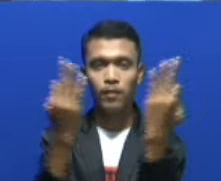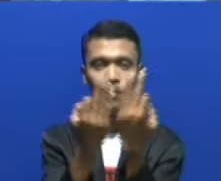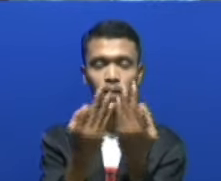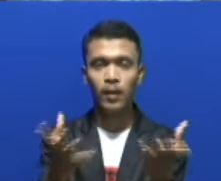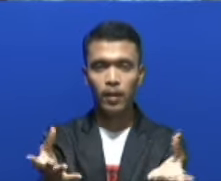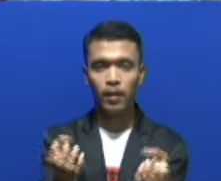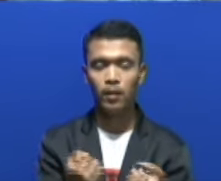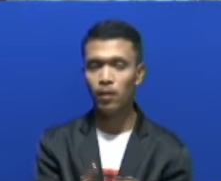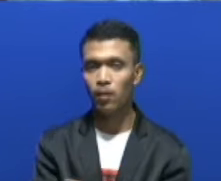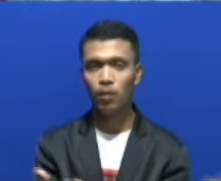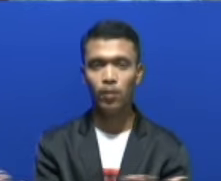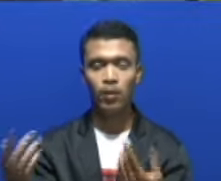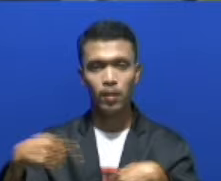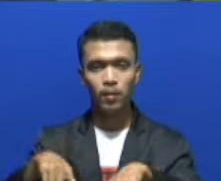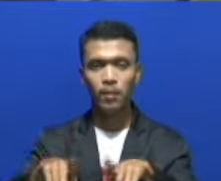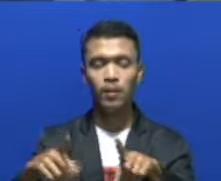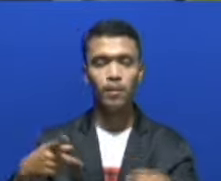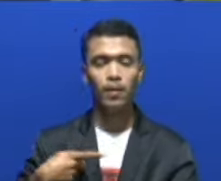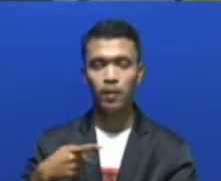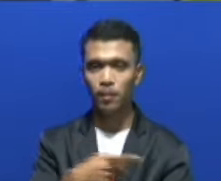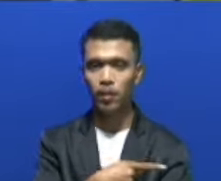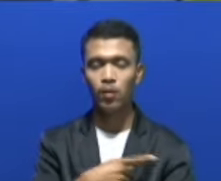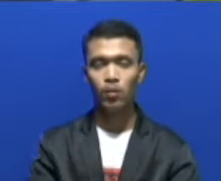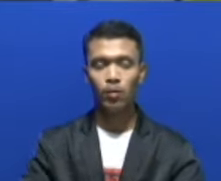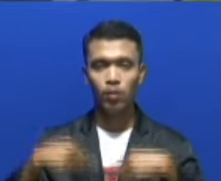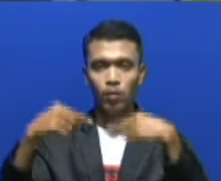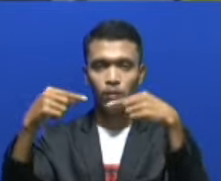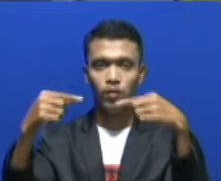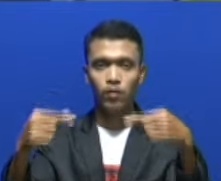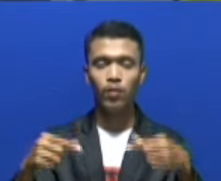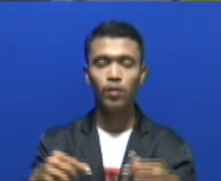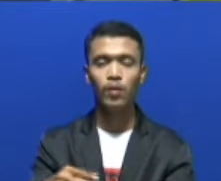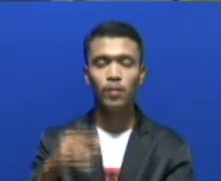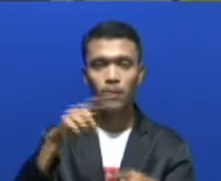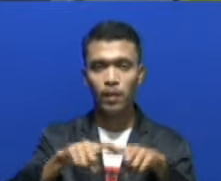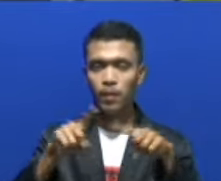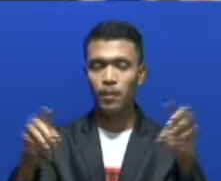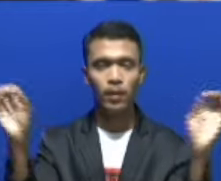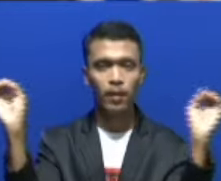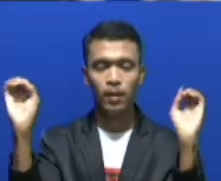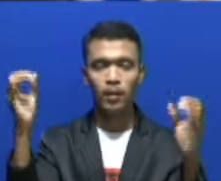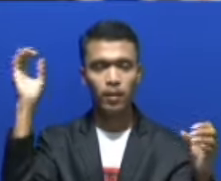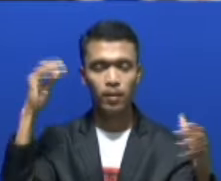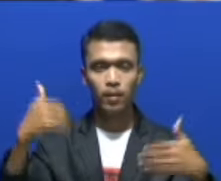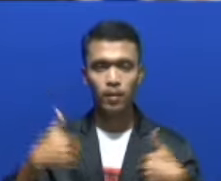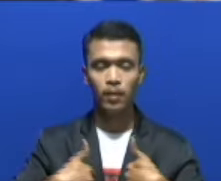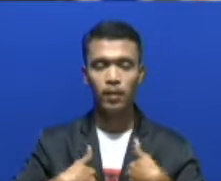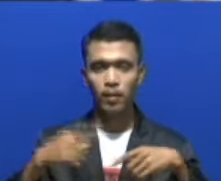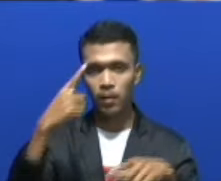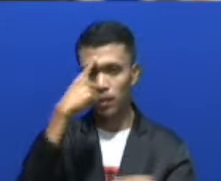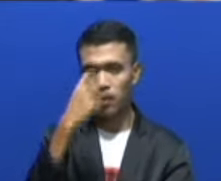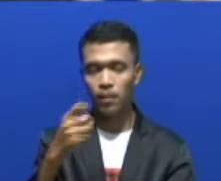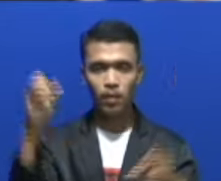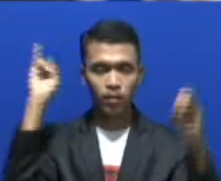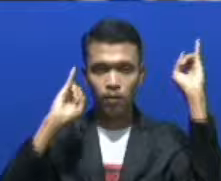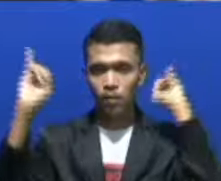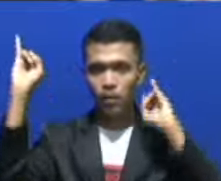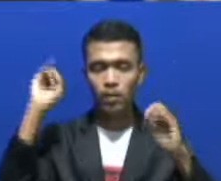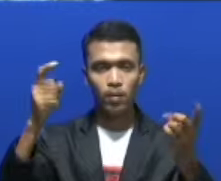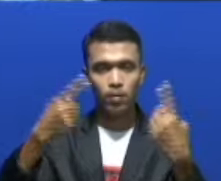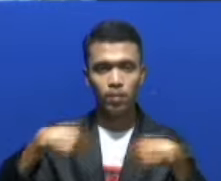glória Matebian para o Parlamento Nacional, onde presta homenagem. Mas pela consegue, também informação com sua família para o Parlamento